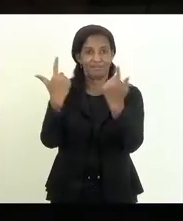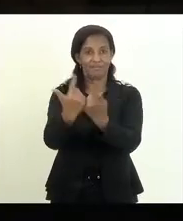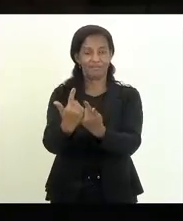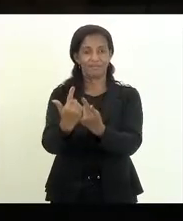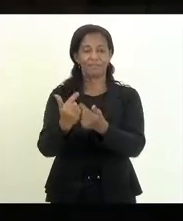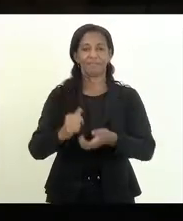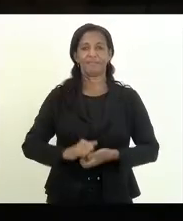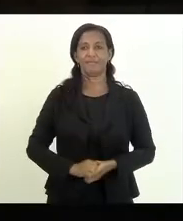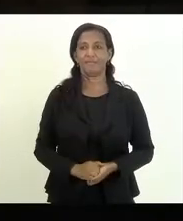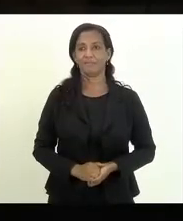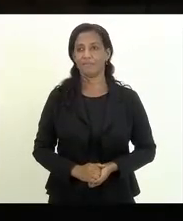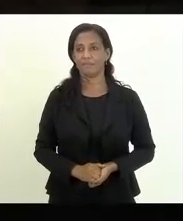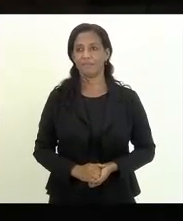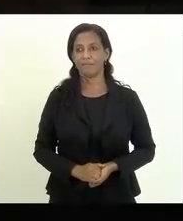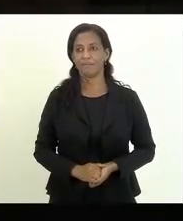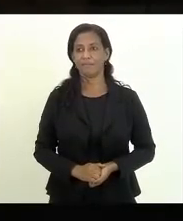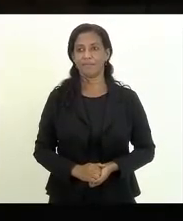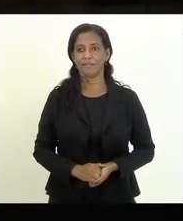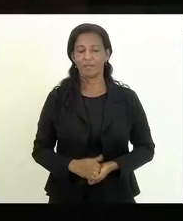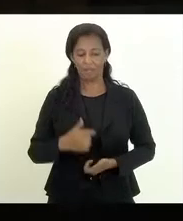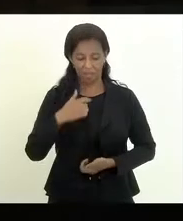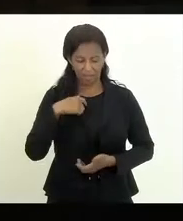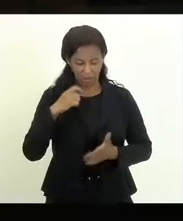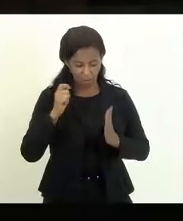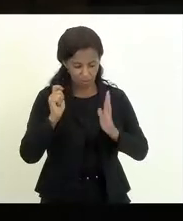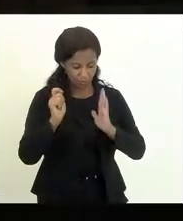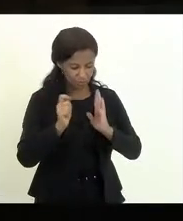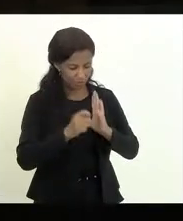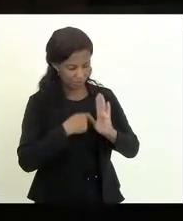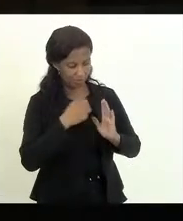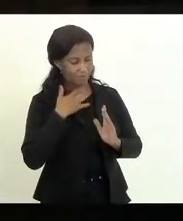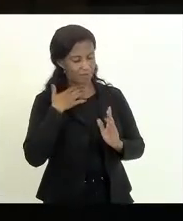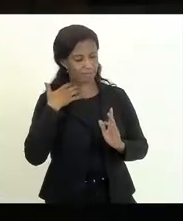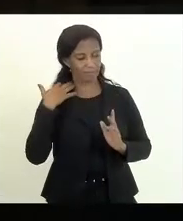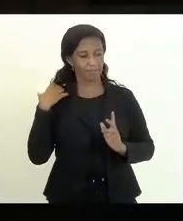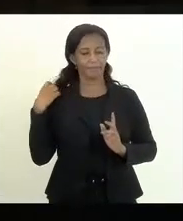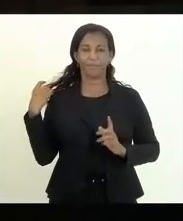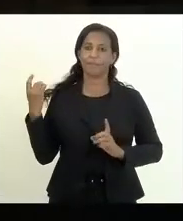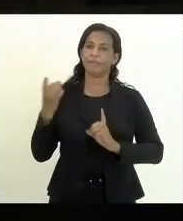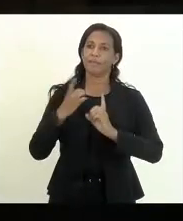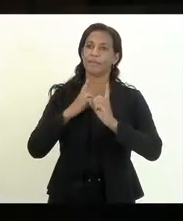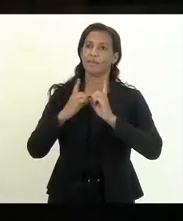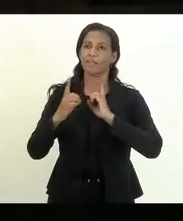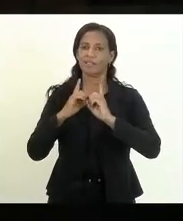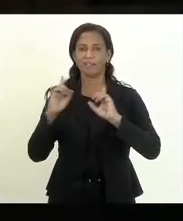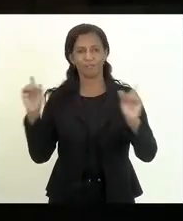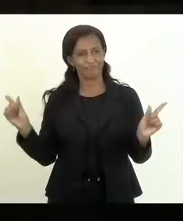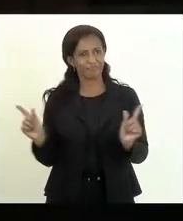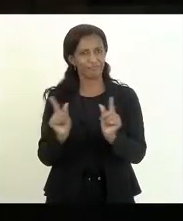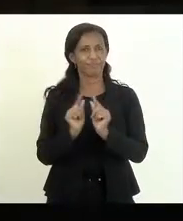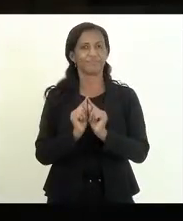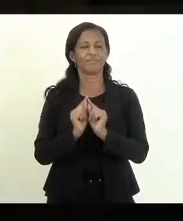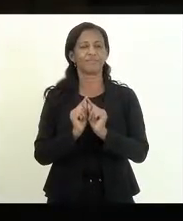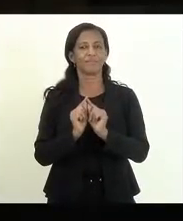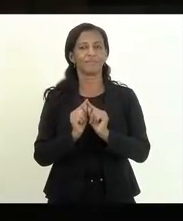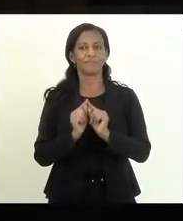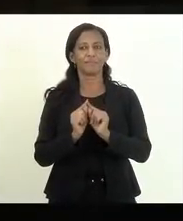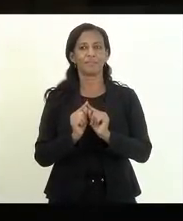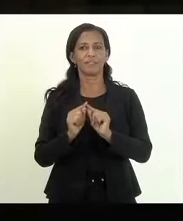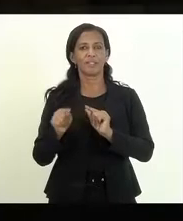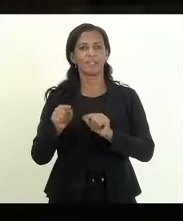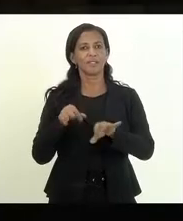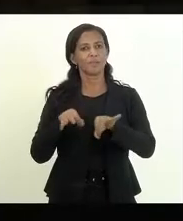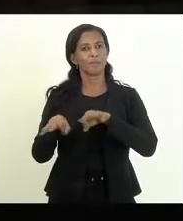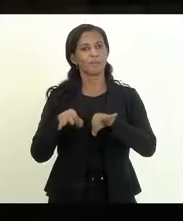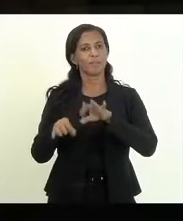Alerj, eu me inscrevi para discutir bem brevemente sobre esse